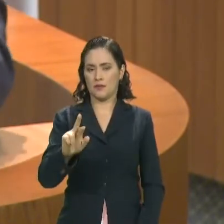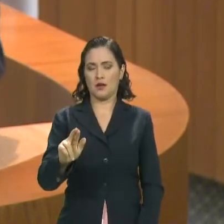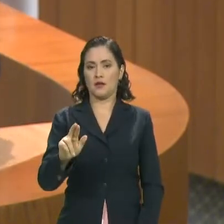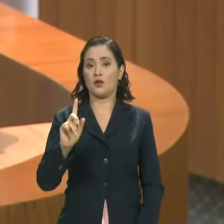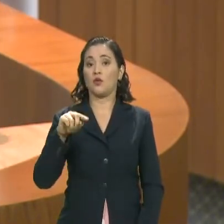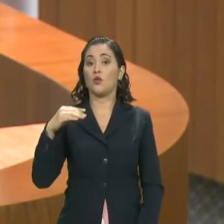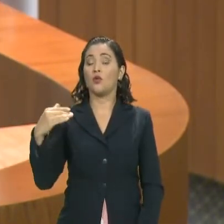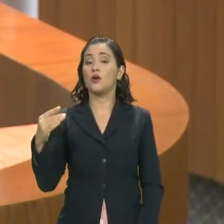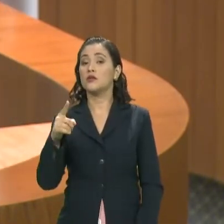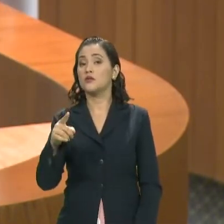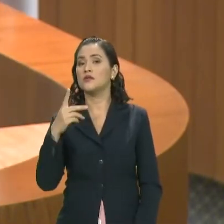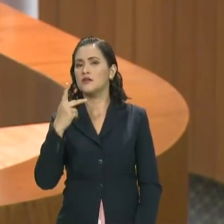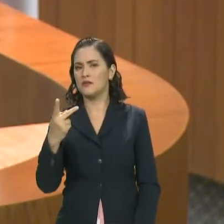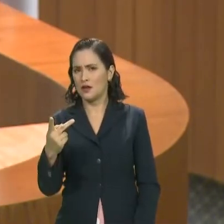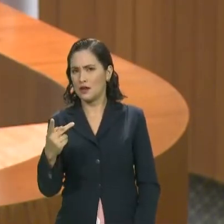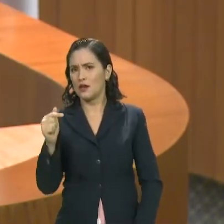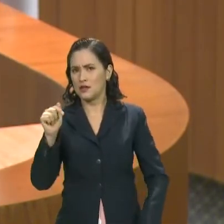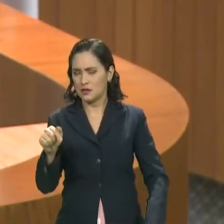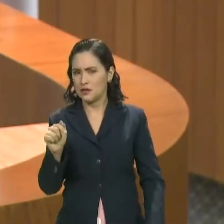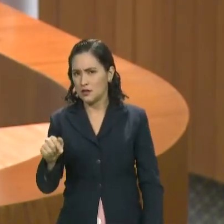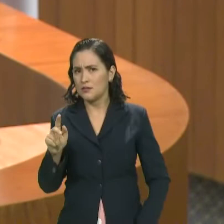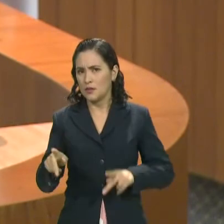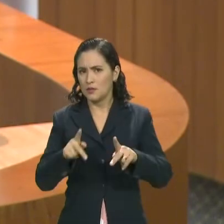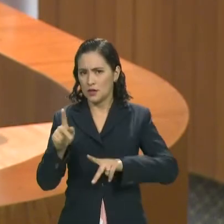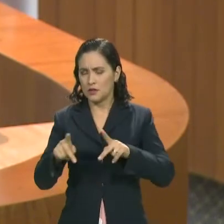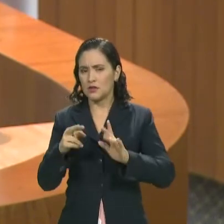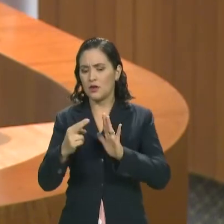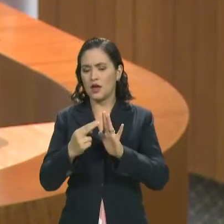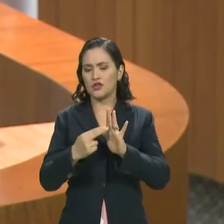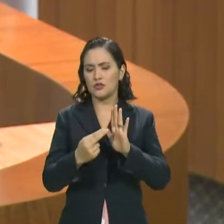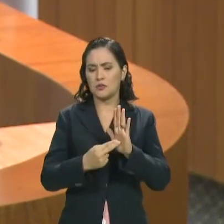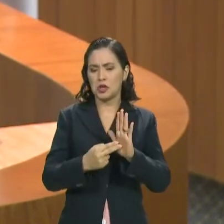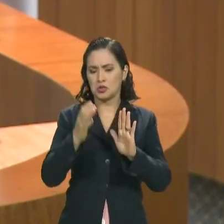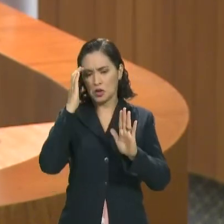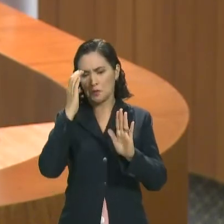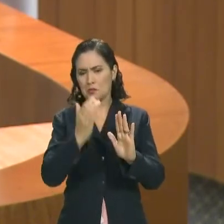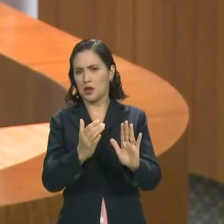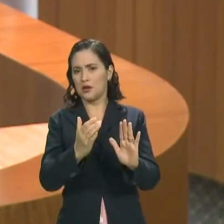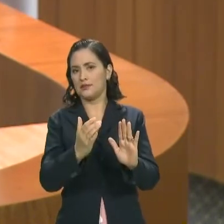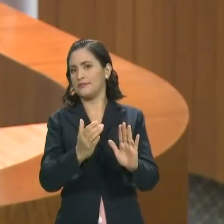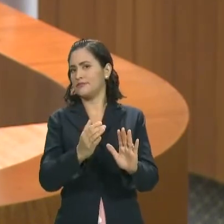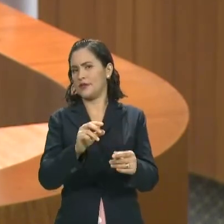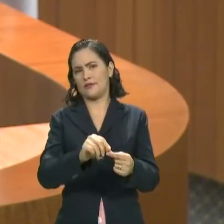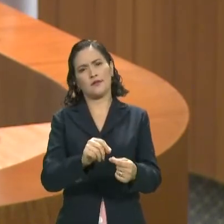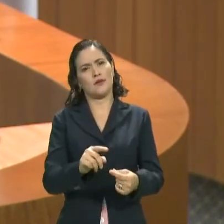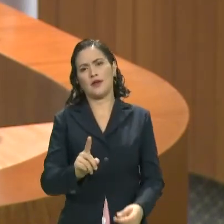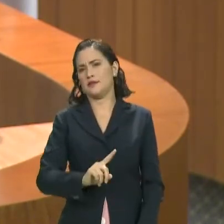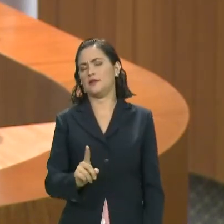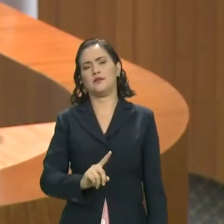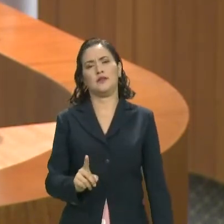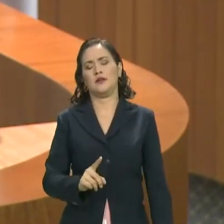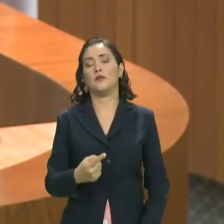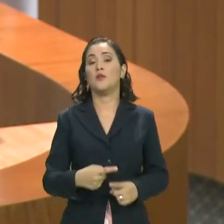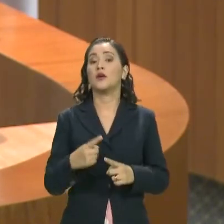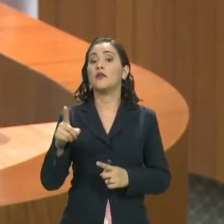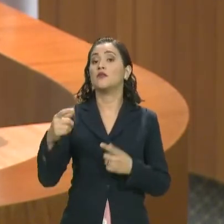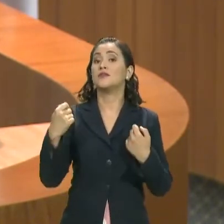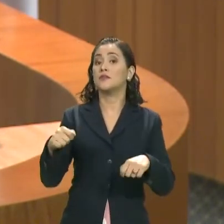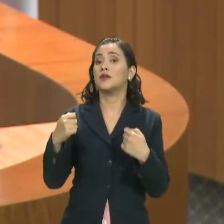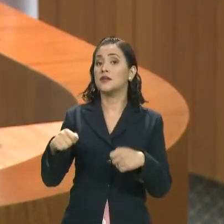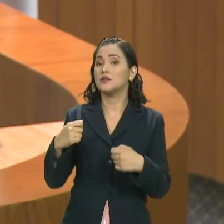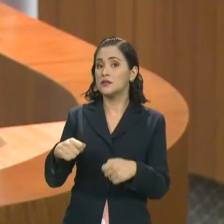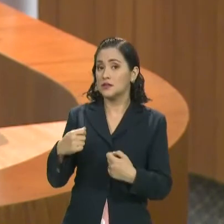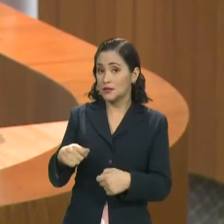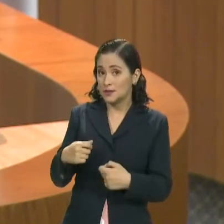respeito, não faça isso não. Porque senão você vai ter que olhar para o seu próprio telhado, para, para a sua própria